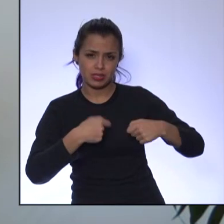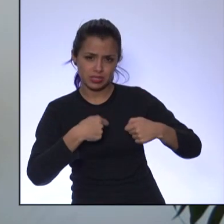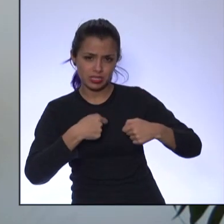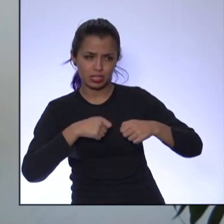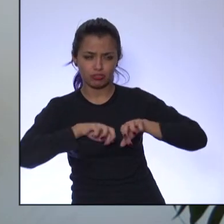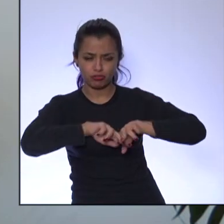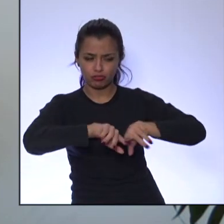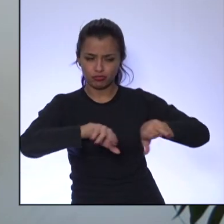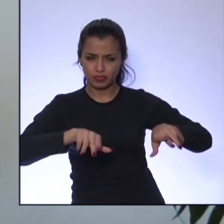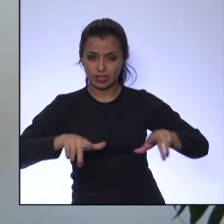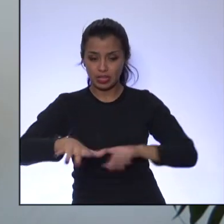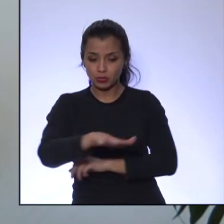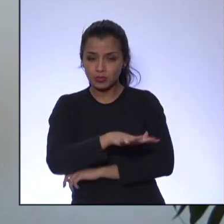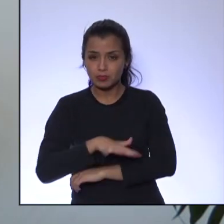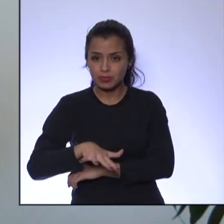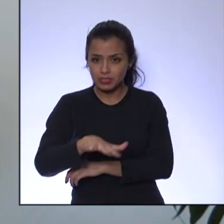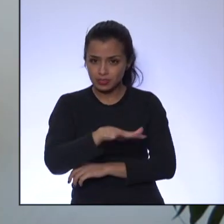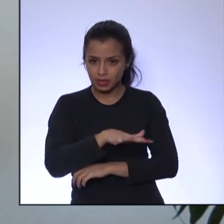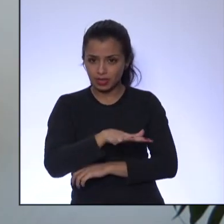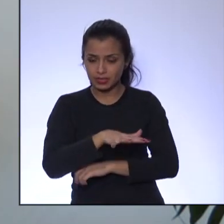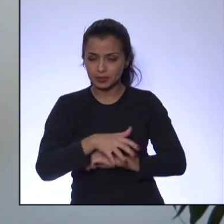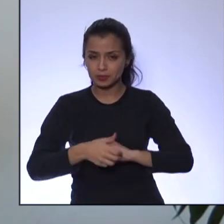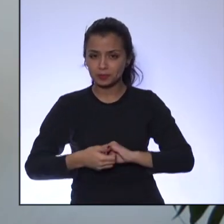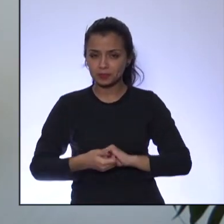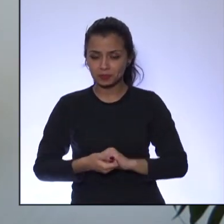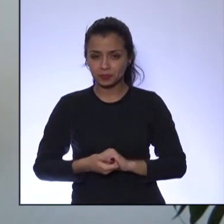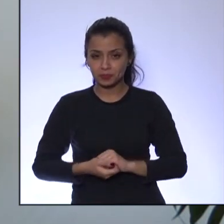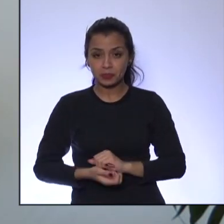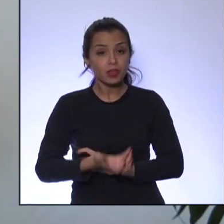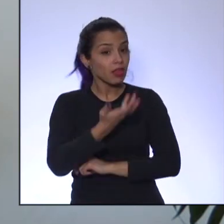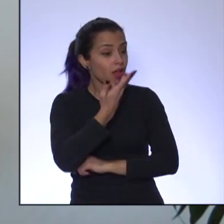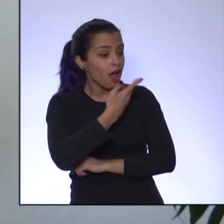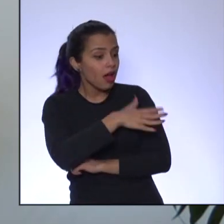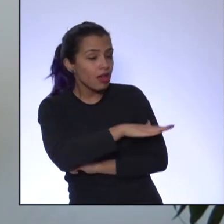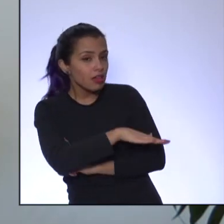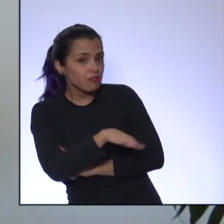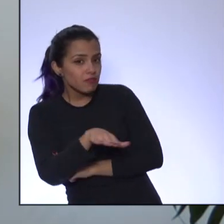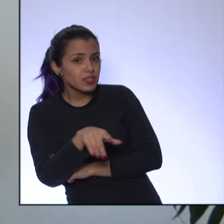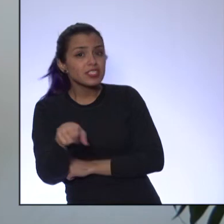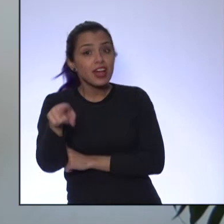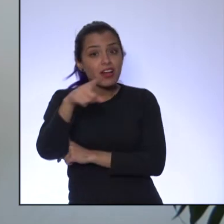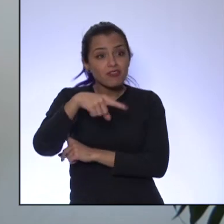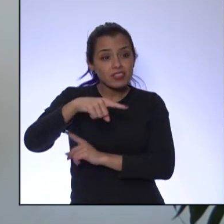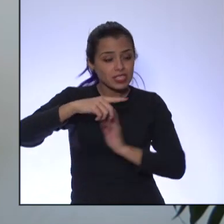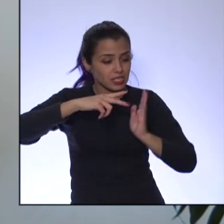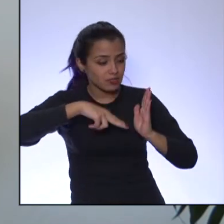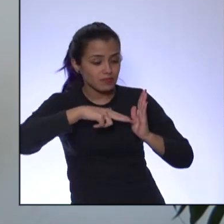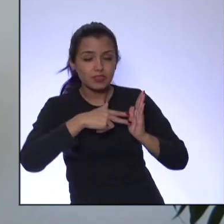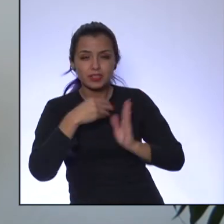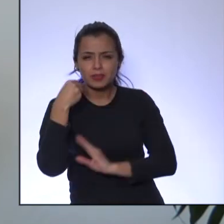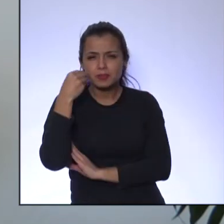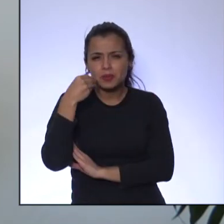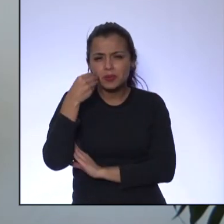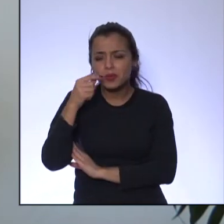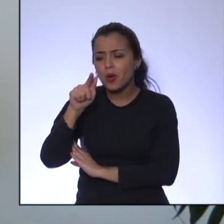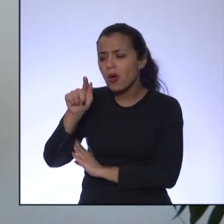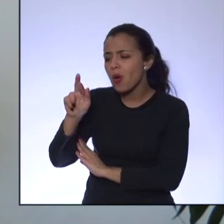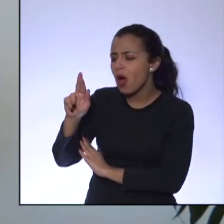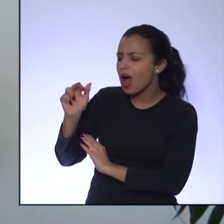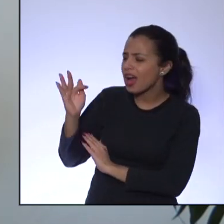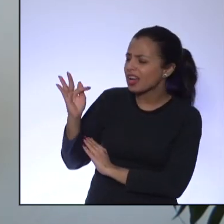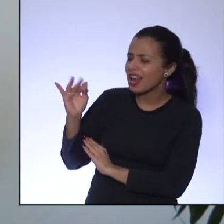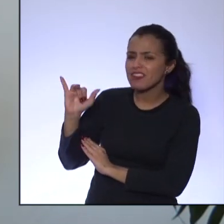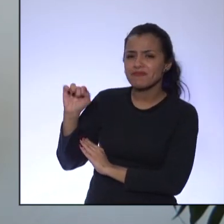referenciais espaciais. Na infância, você experimentou o grafismo como forma de expressão e